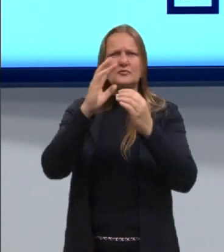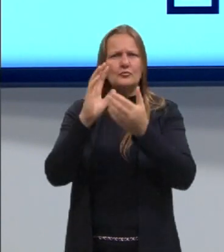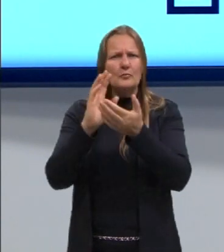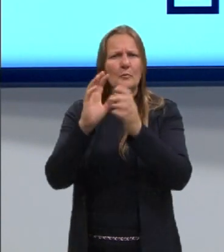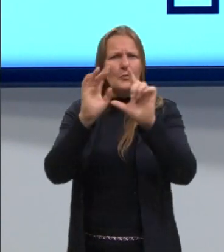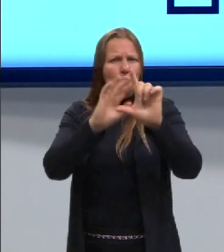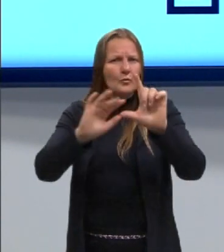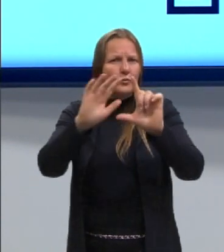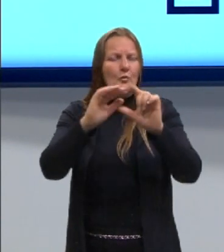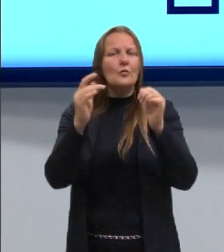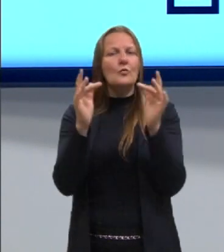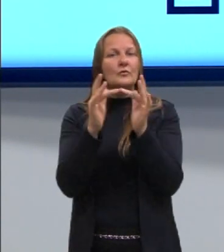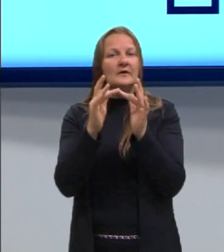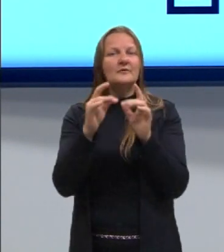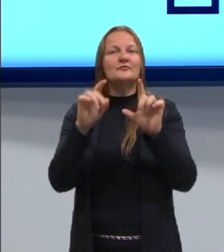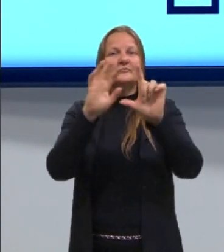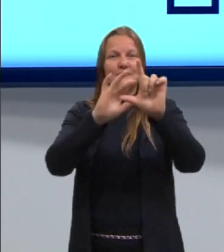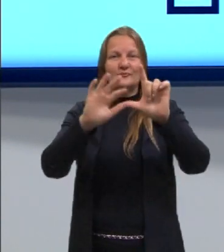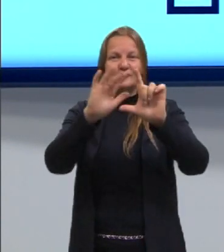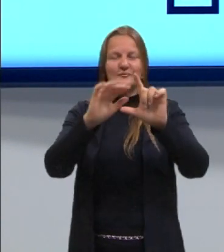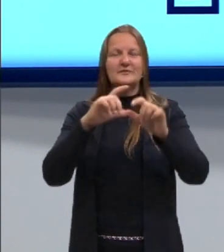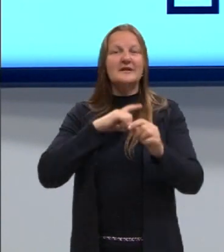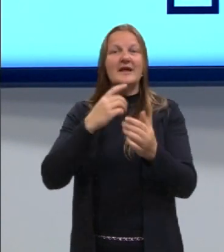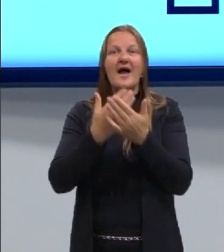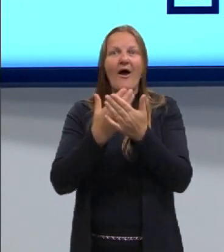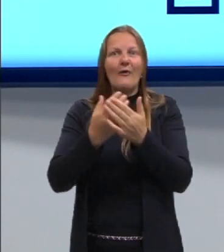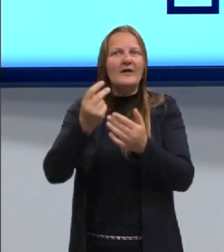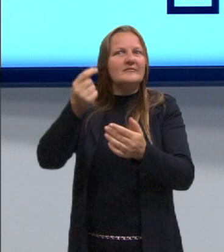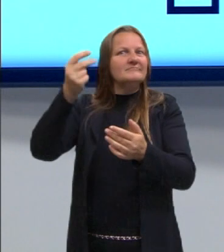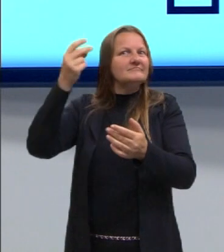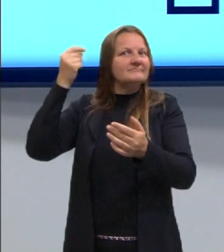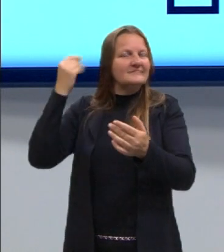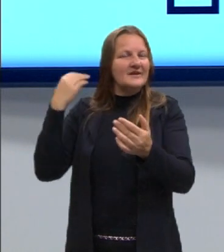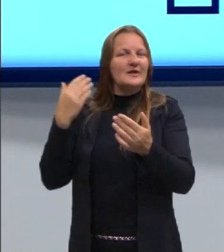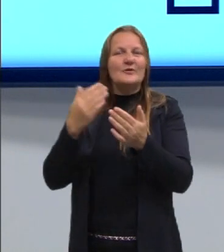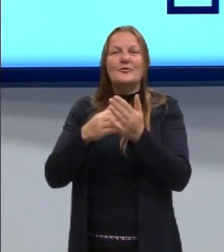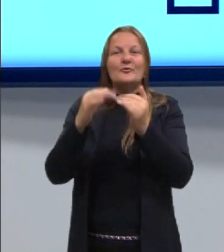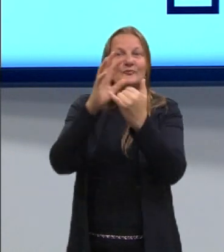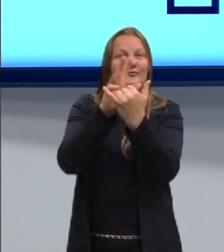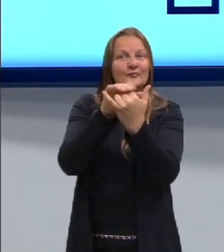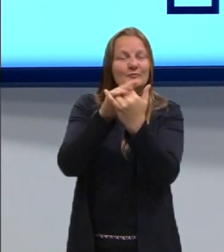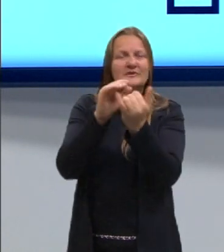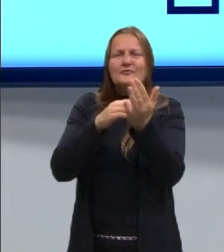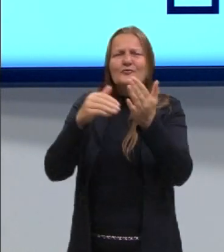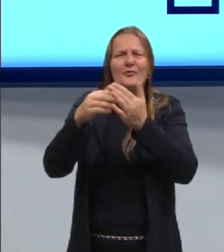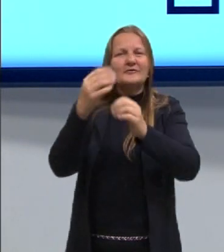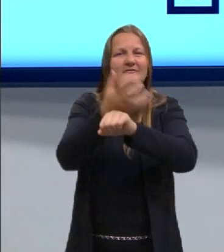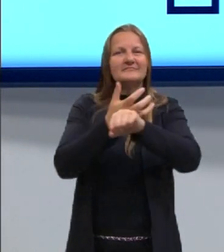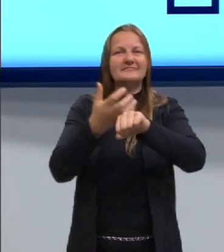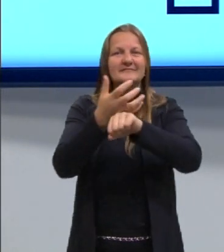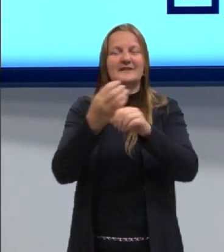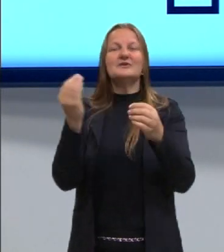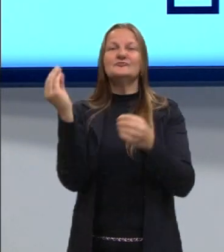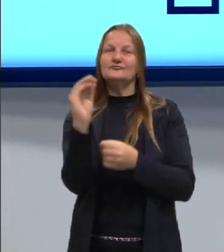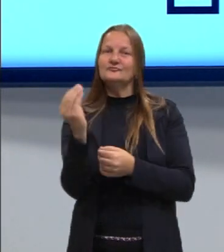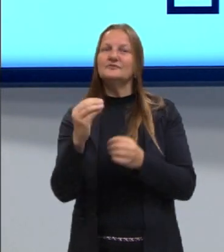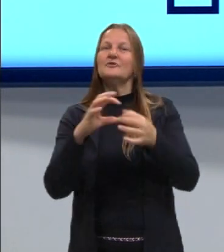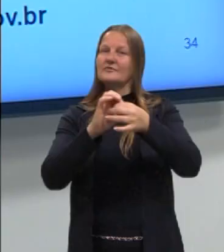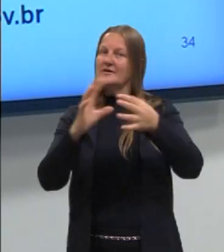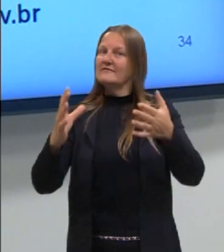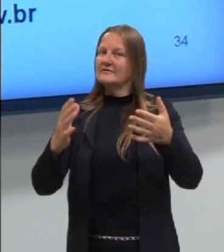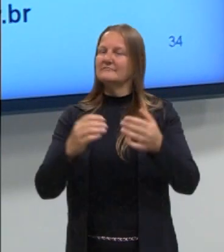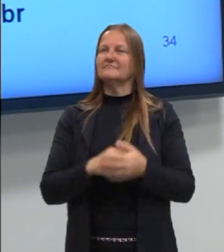em contato e ali no QR Code vocês são direcionados para o YouTube para assistir as aulas que já estão lá